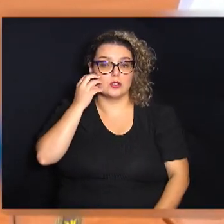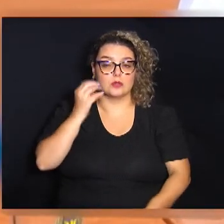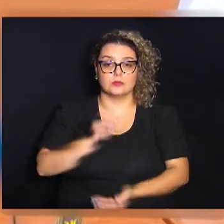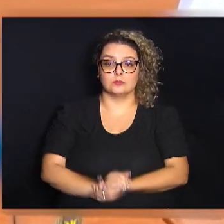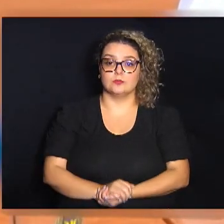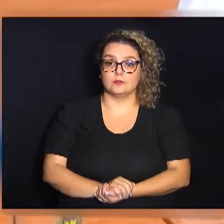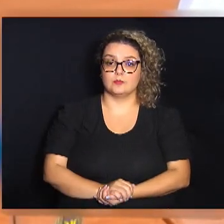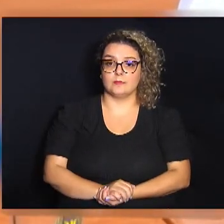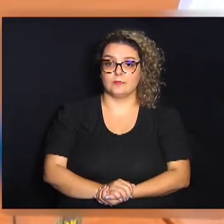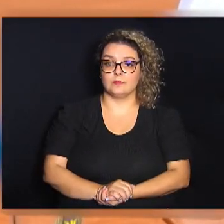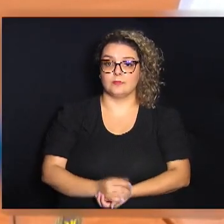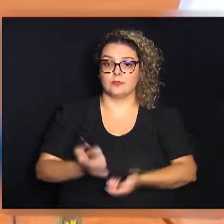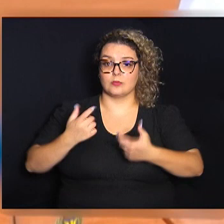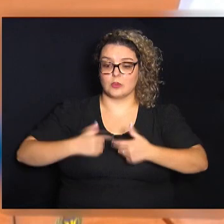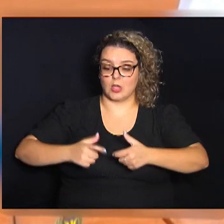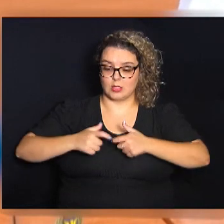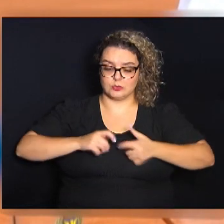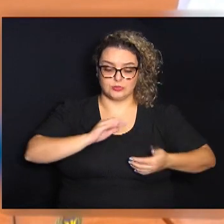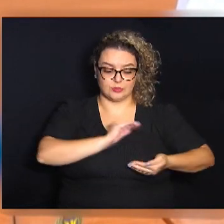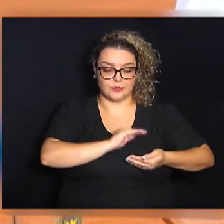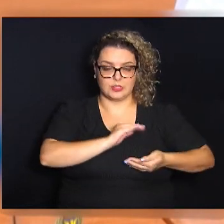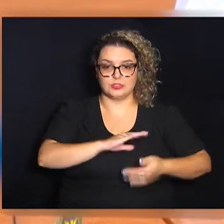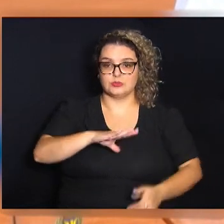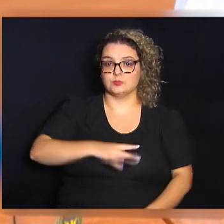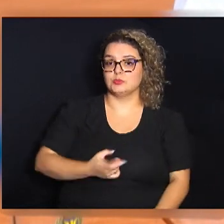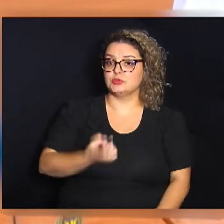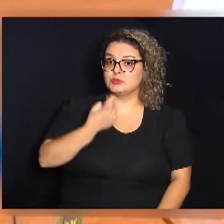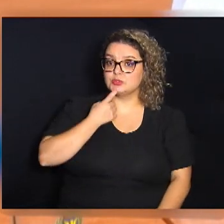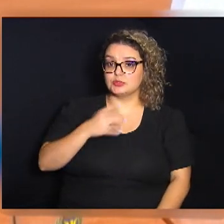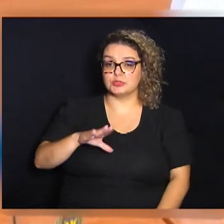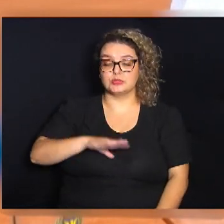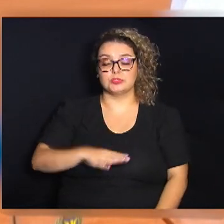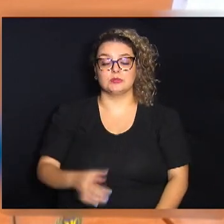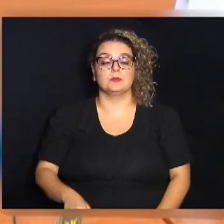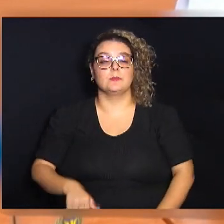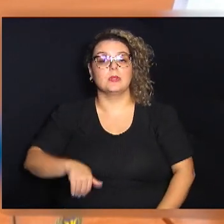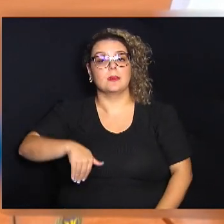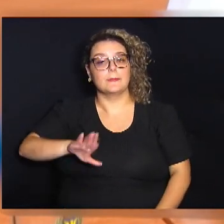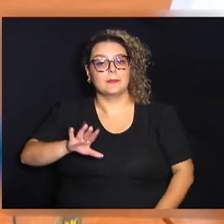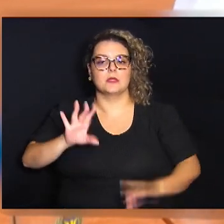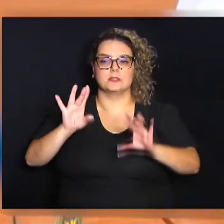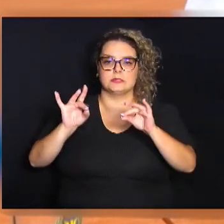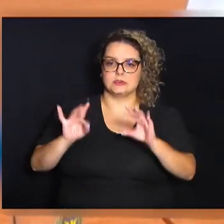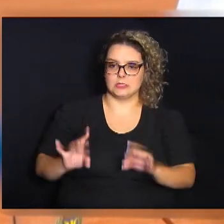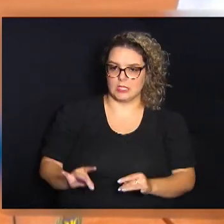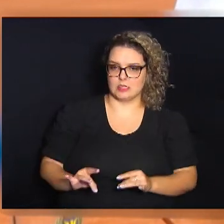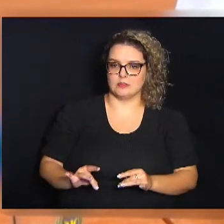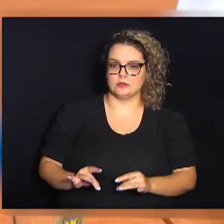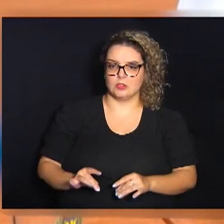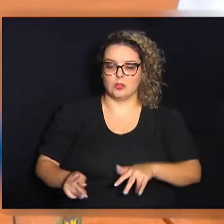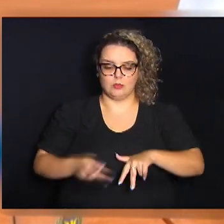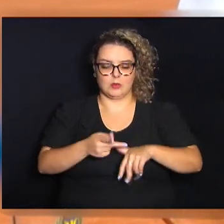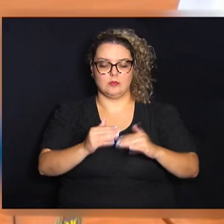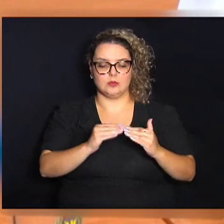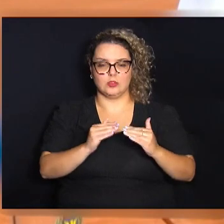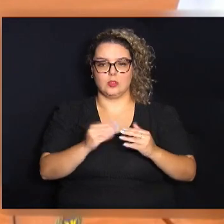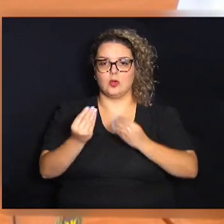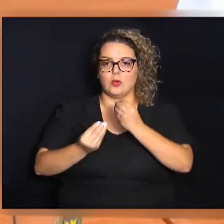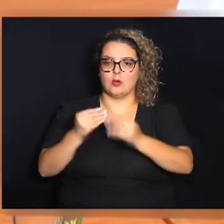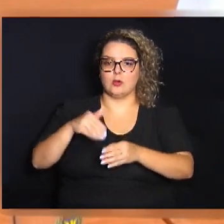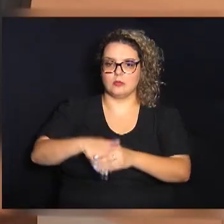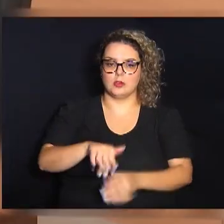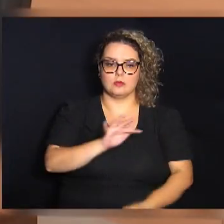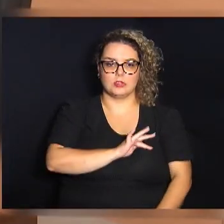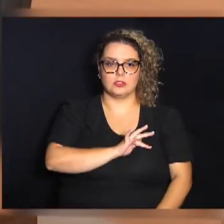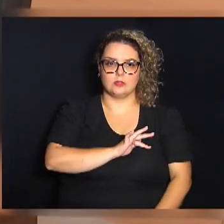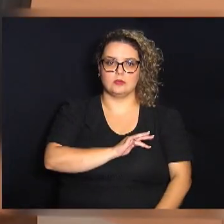Institui a Medalha de Defesa Civil do município de Campinas e dá outras providências. Com o parecer favorável, como voto o vereador Fernando